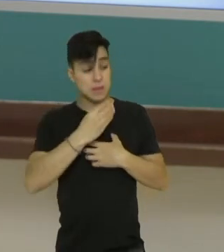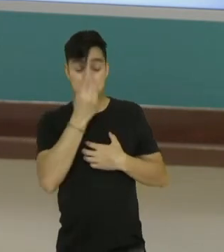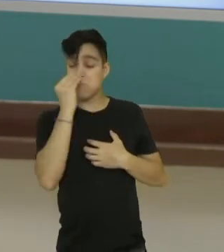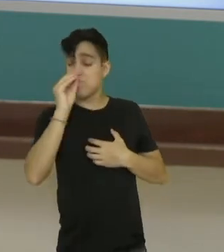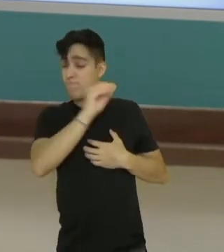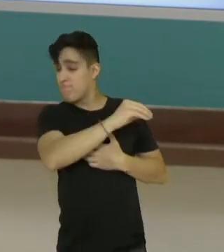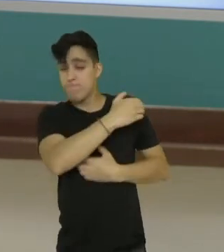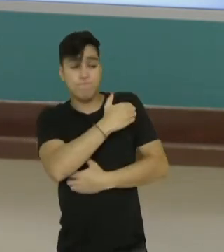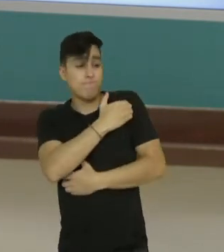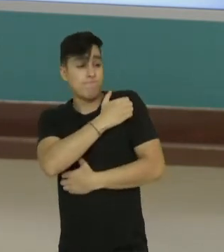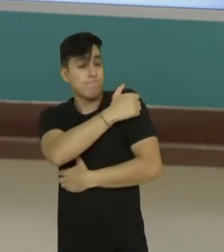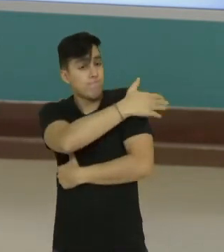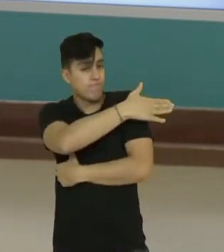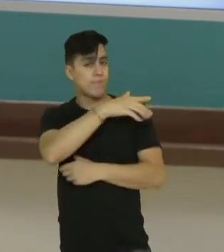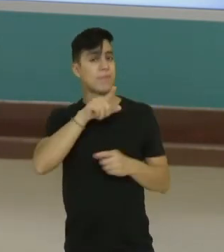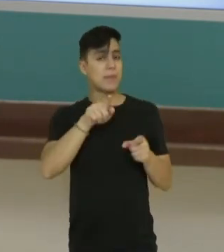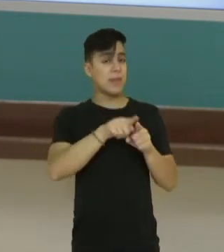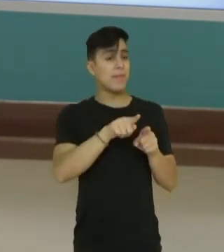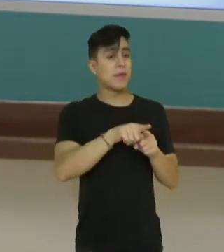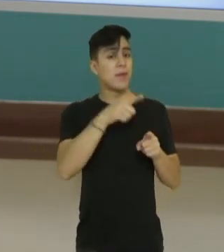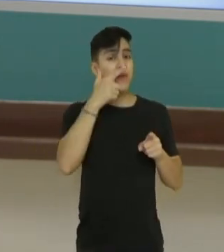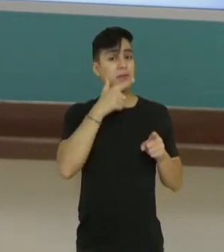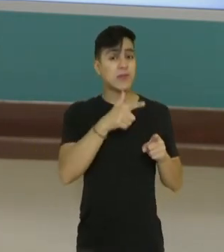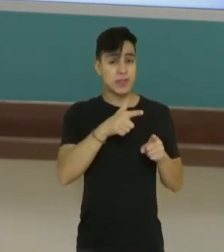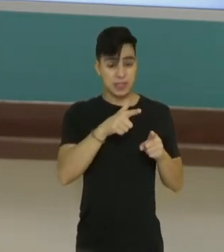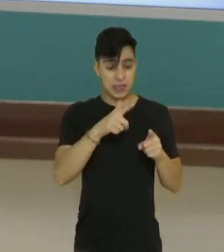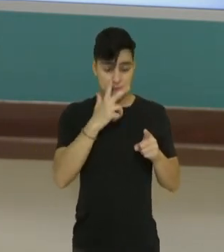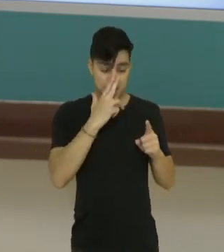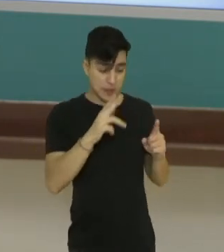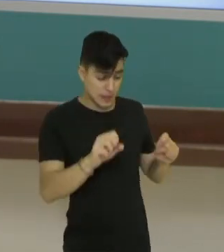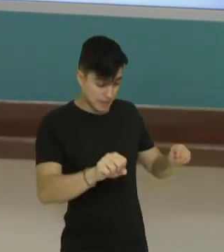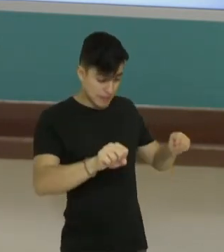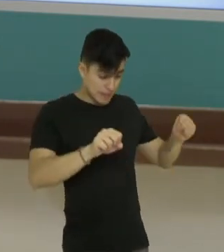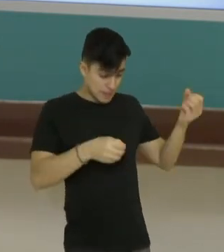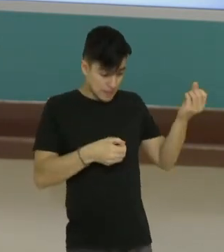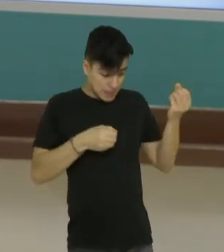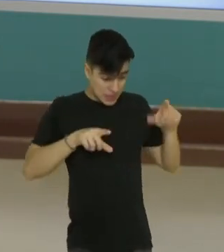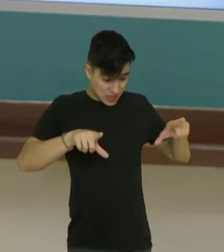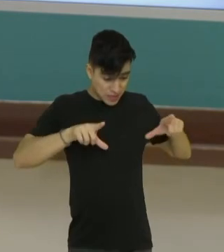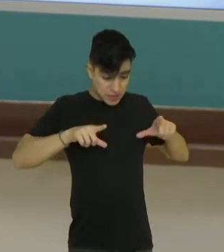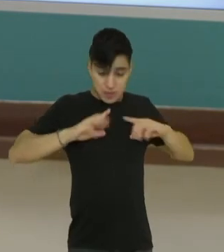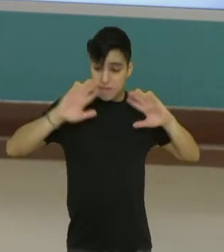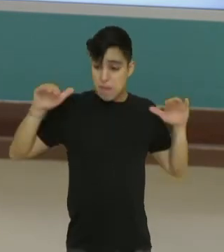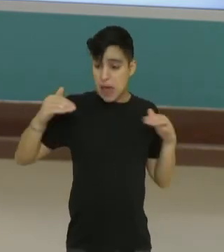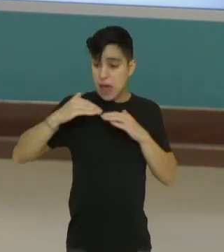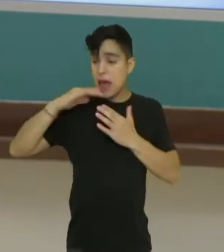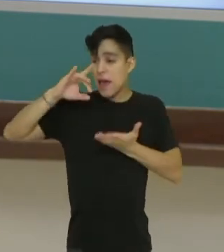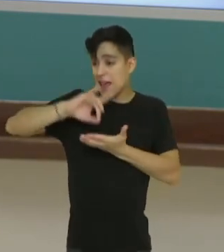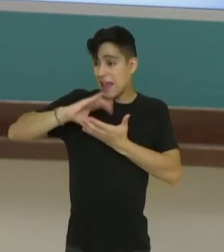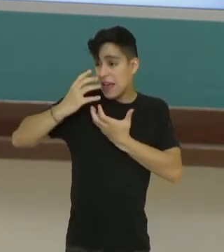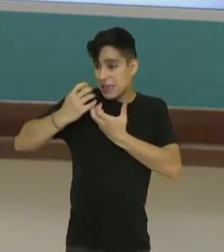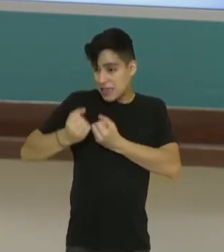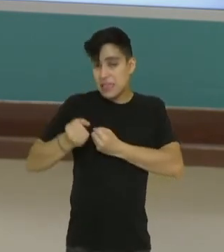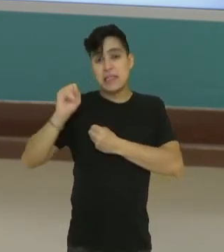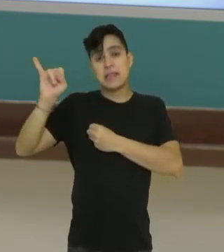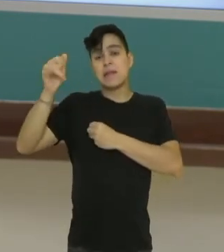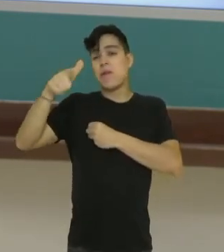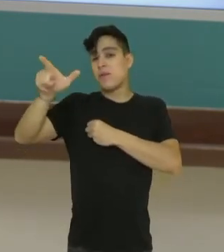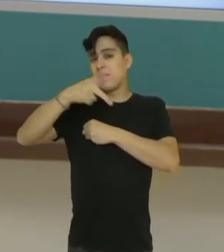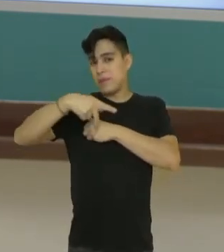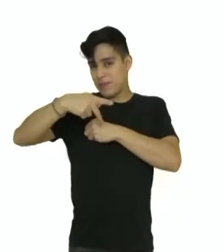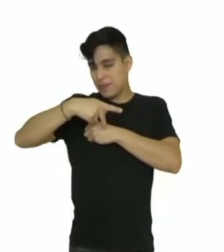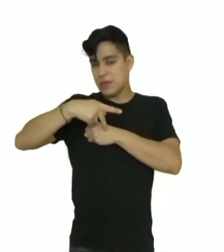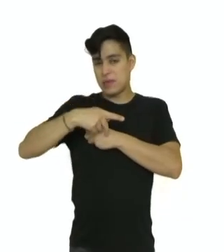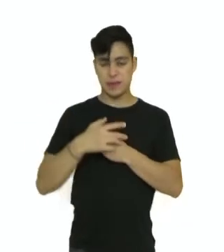a revalidação do diploma. Muitas vezes você precisa revalidar o seu diploma quando muda de país.